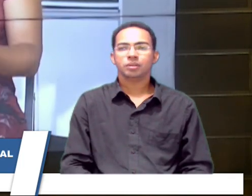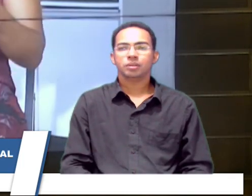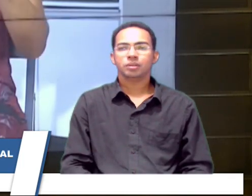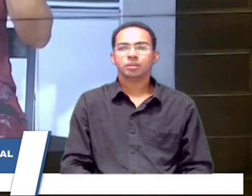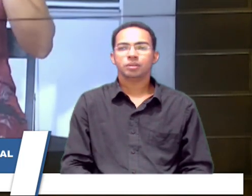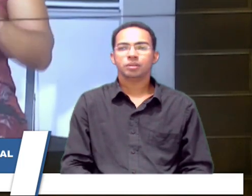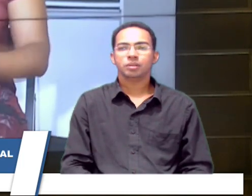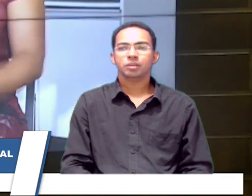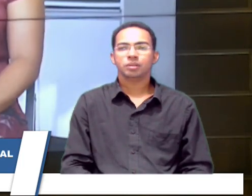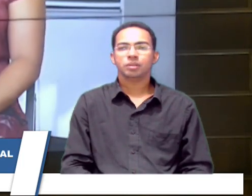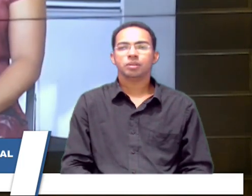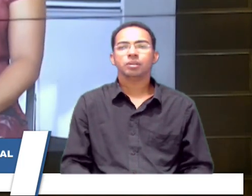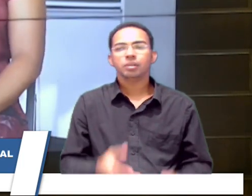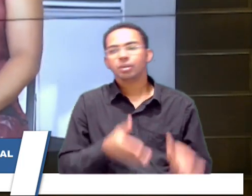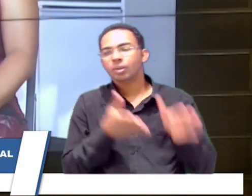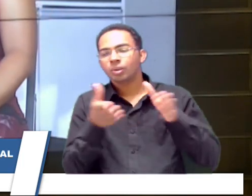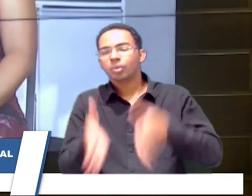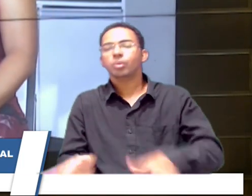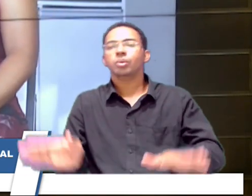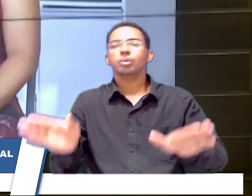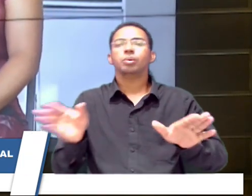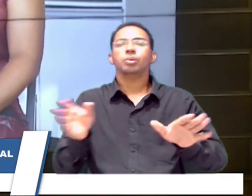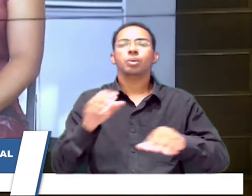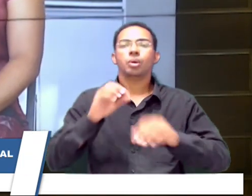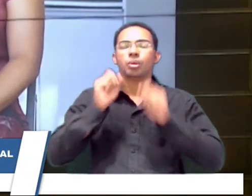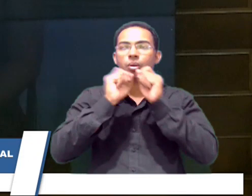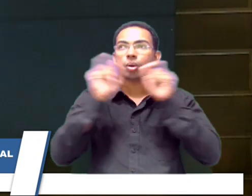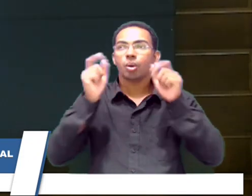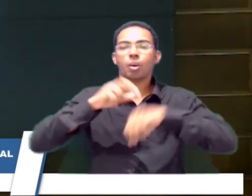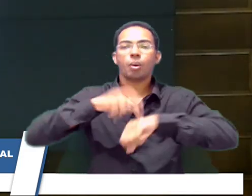nada, mergulha, pula corda,